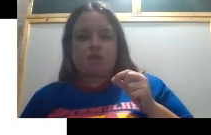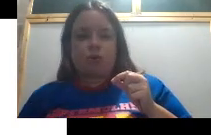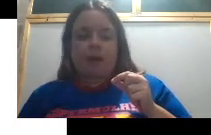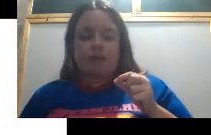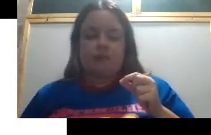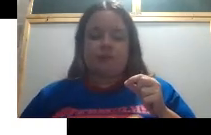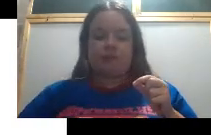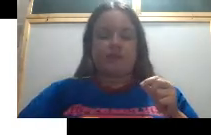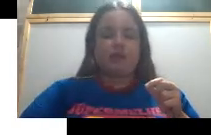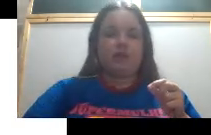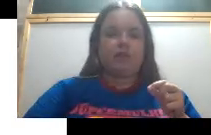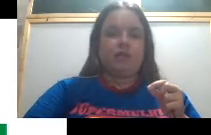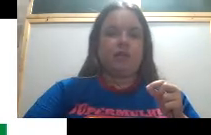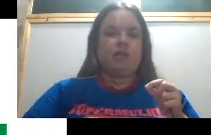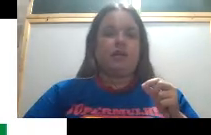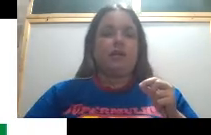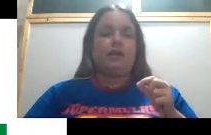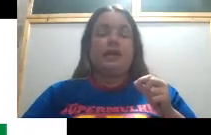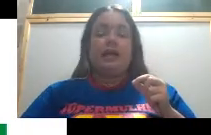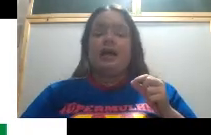fizer a sua parte